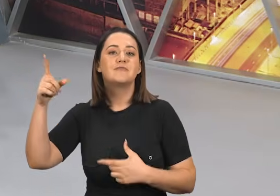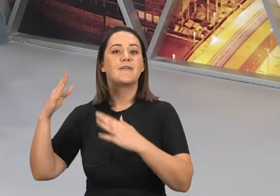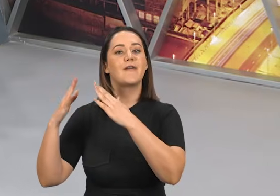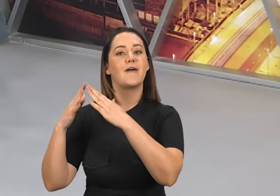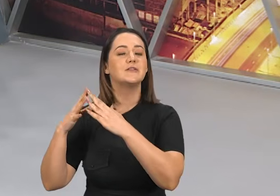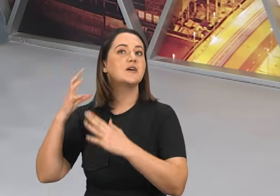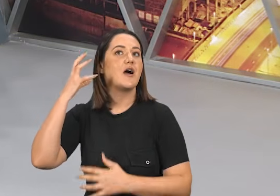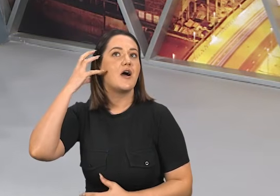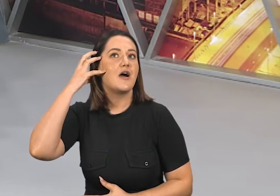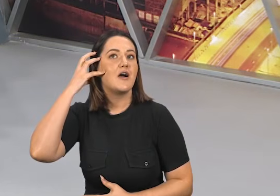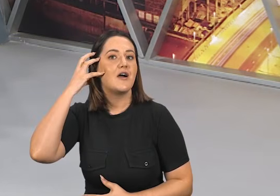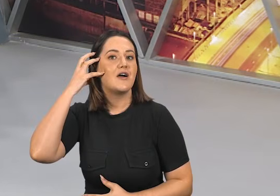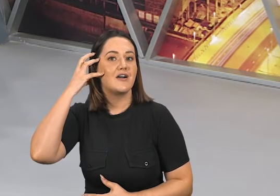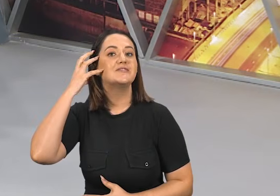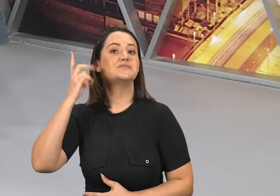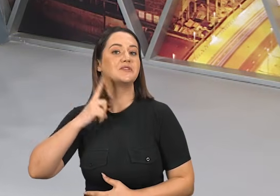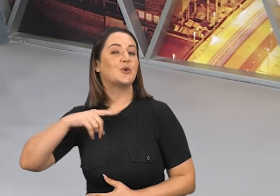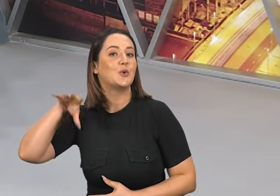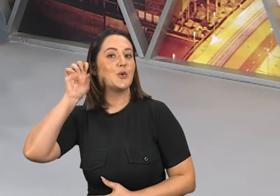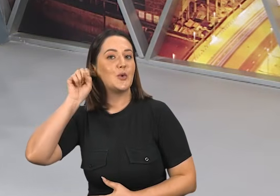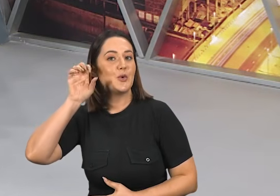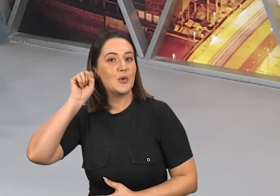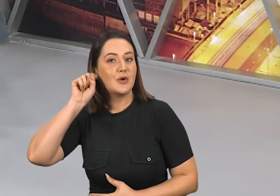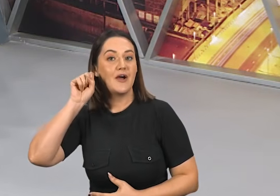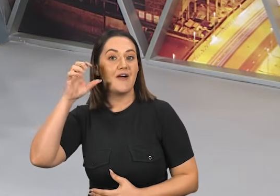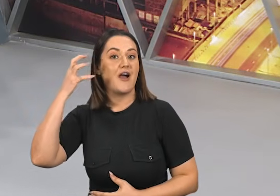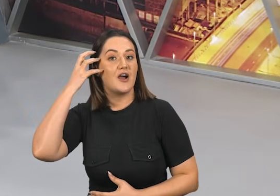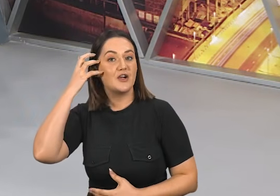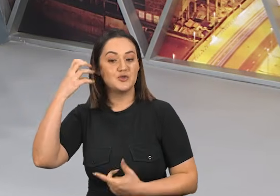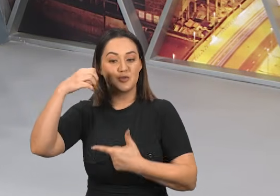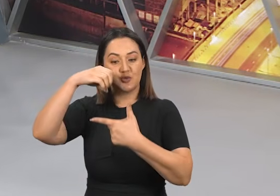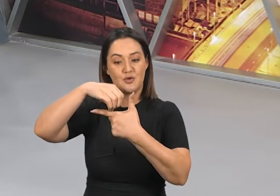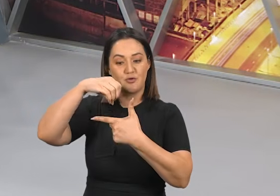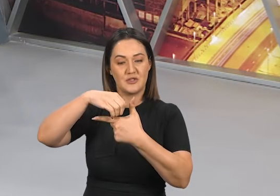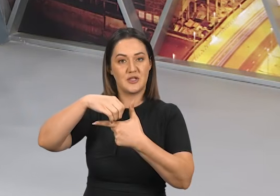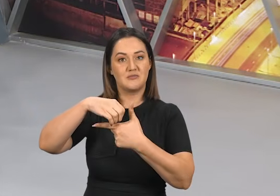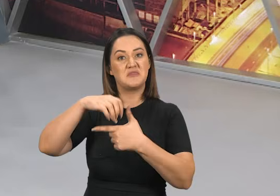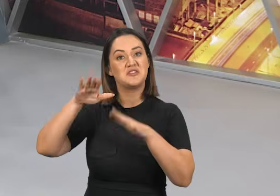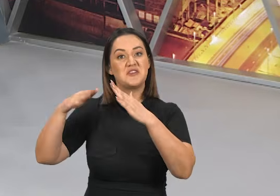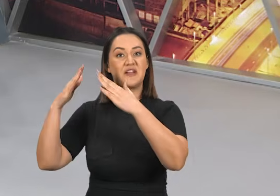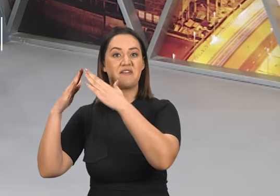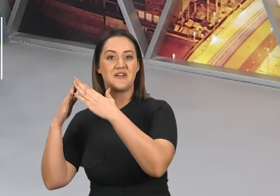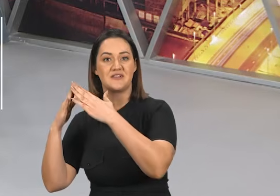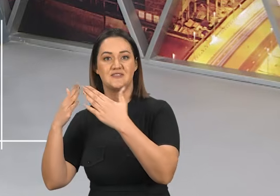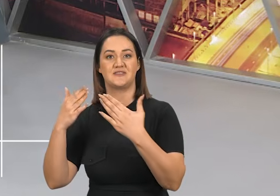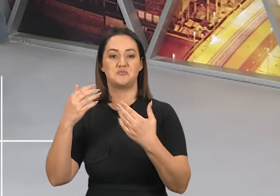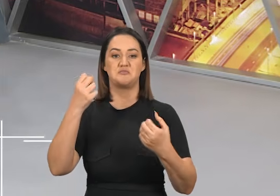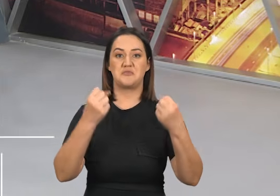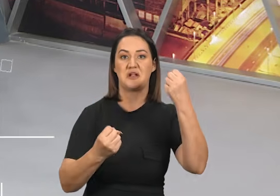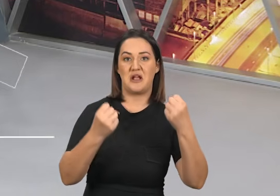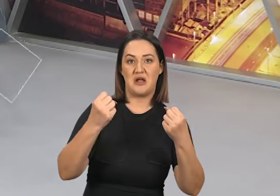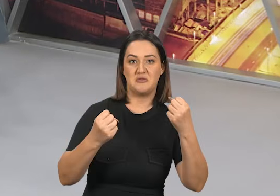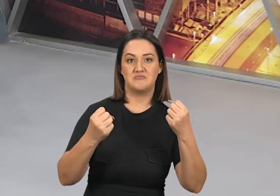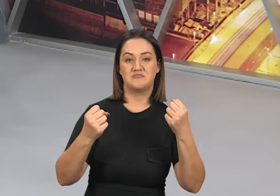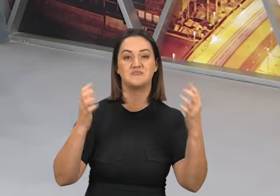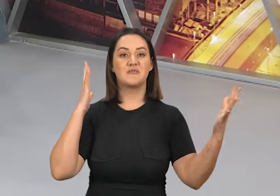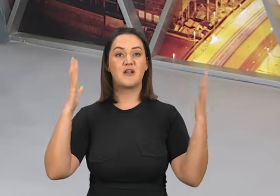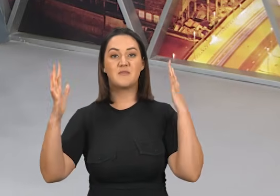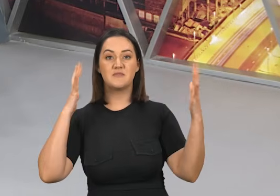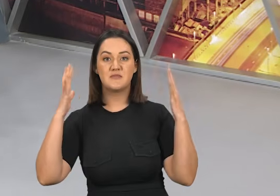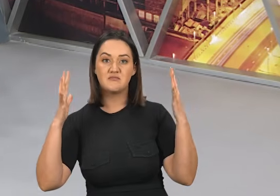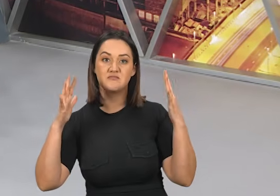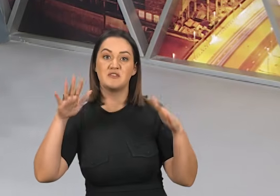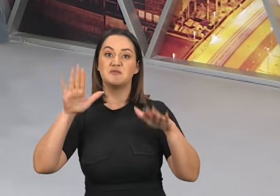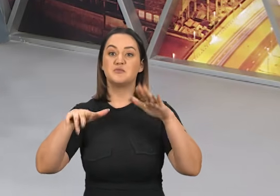rádio. Pela Rádio Novo Tempo. Deus abençoe você que escuta a gente em casa, no carro, no caminhão,